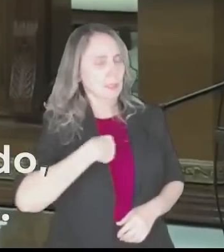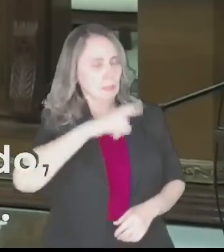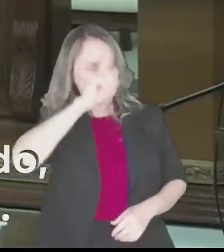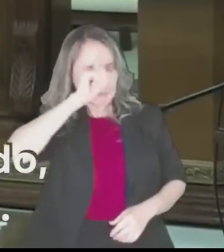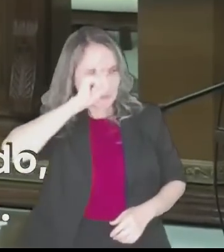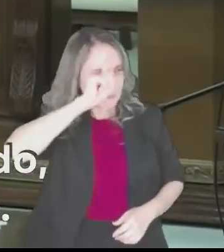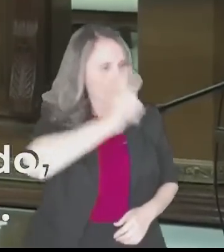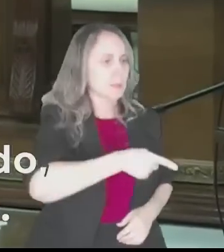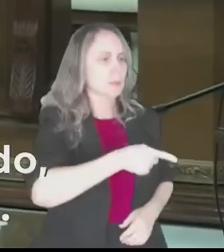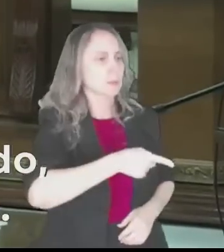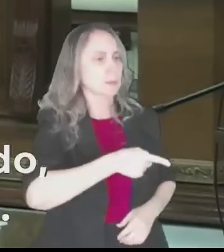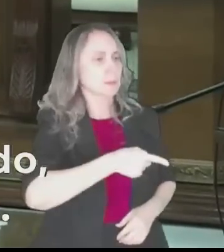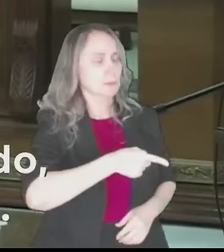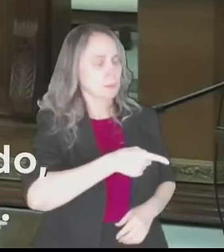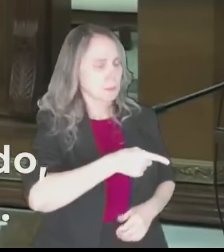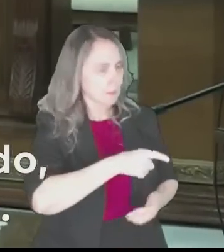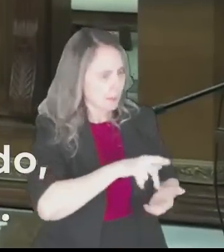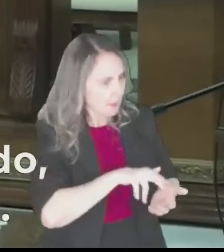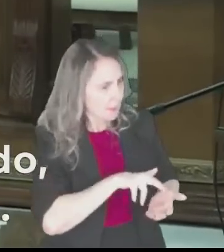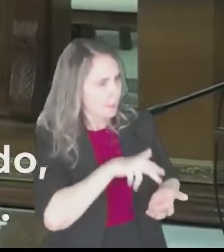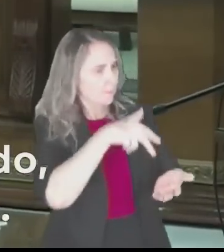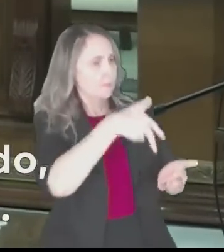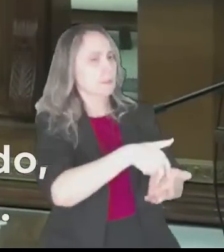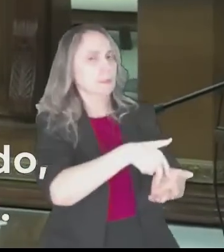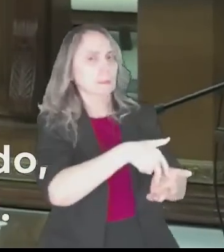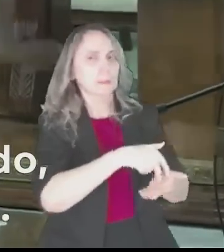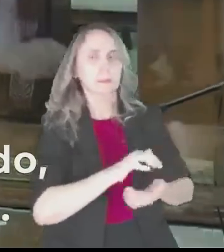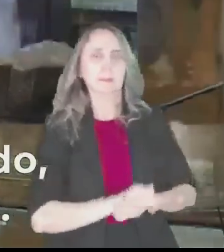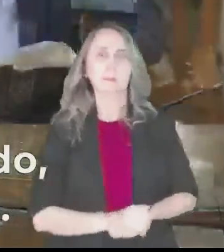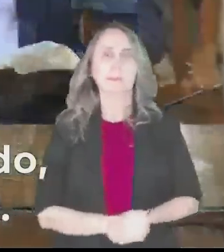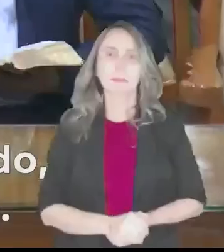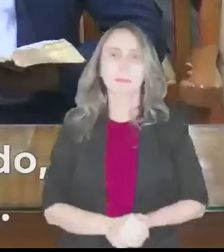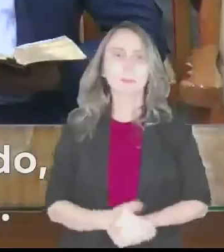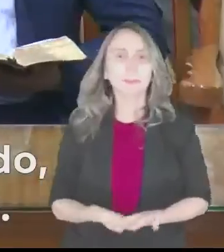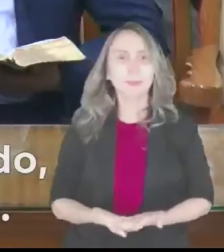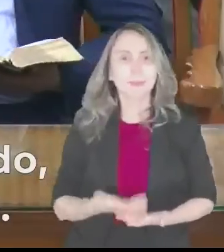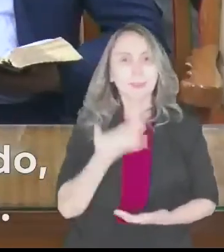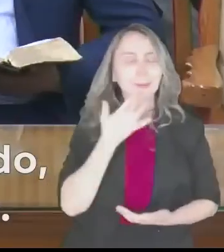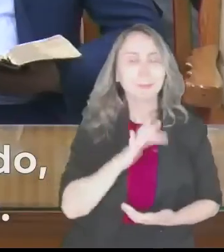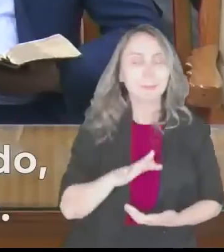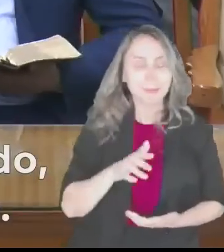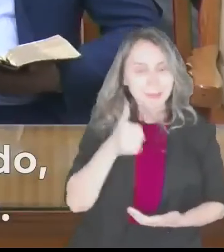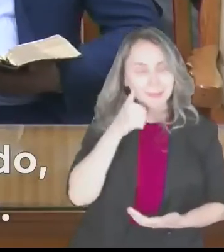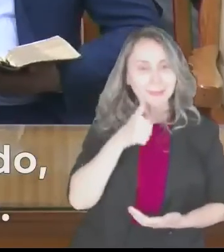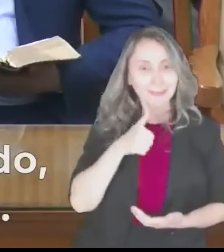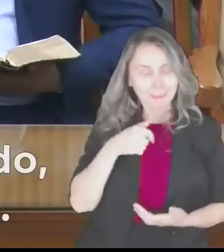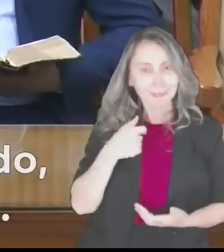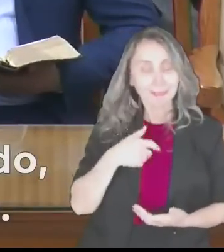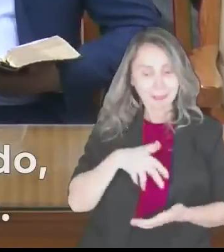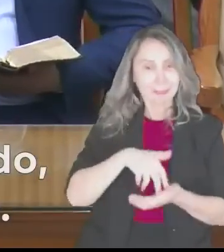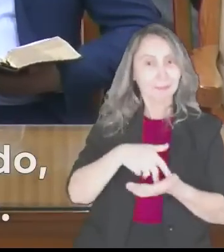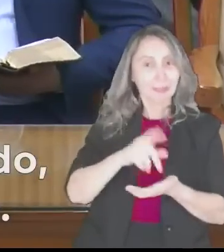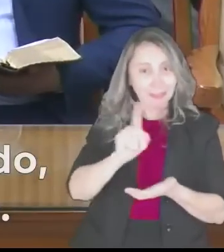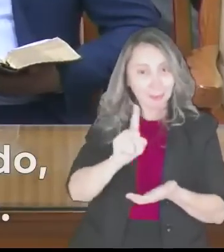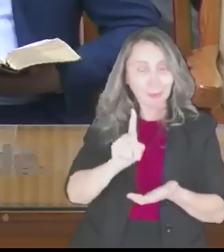digo, levanta-te. Qual é a menina que não vai se levantar com um negócio desse?